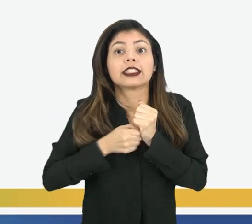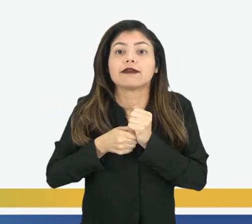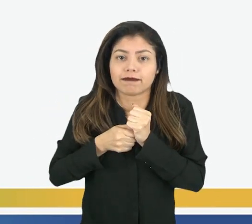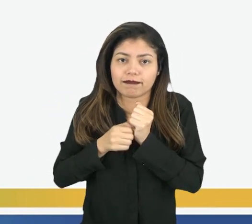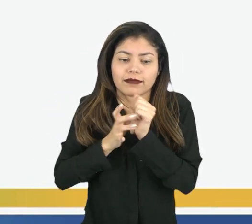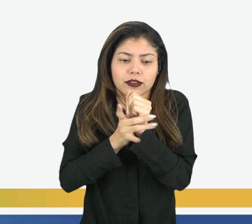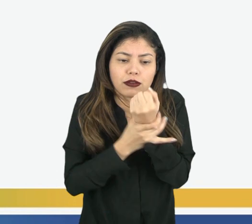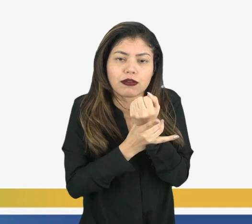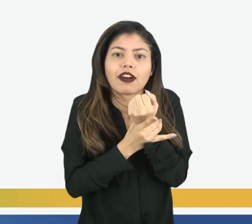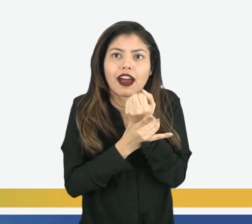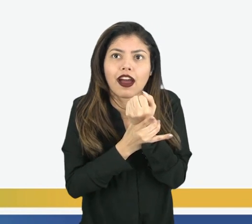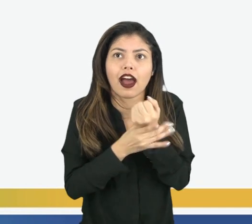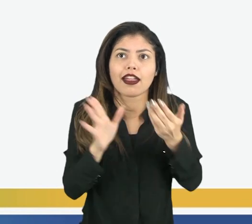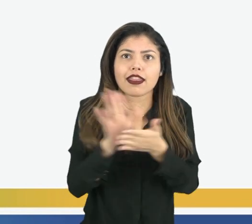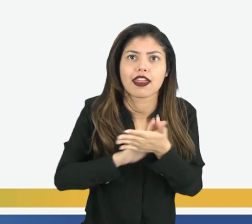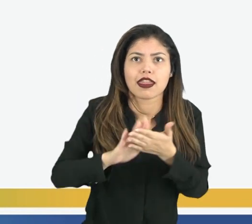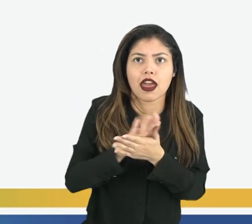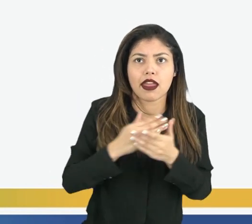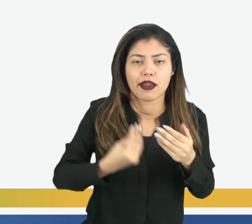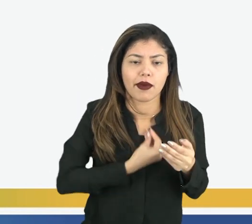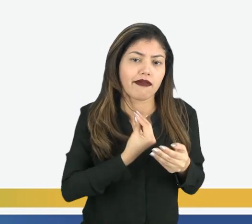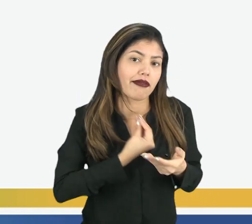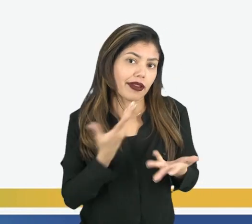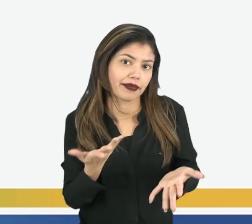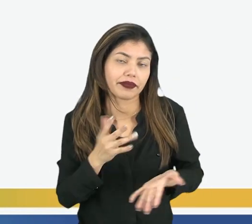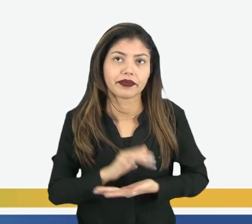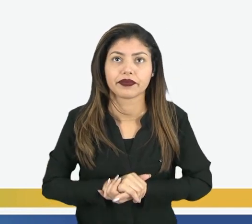quem não tem nenhum lugar para viver.